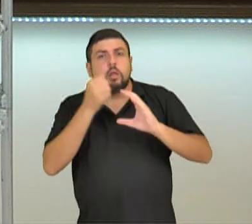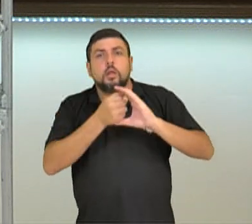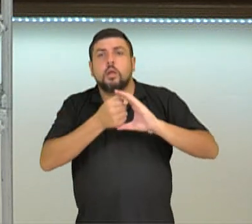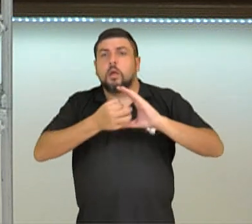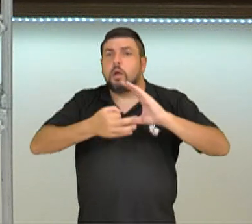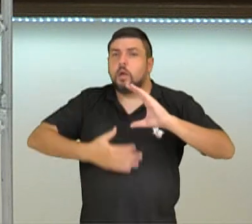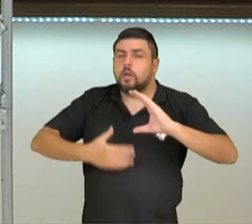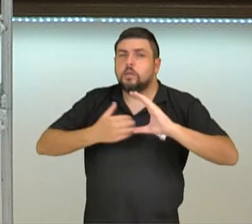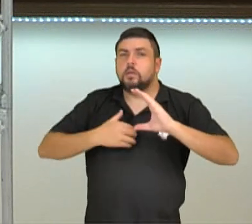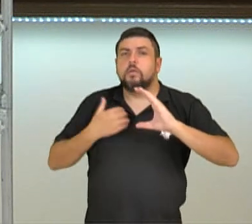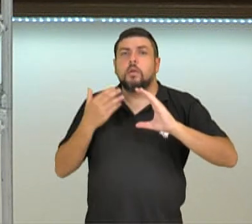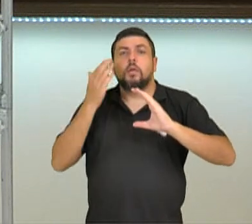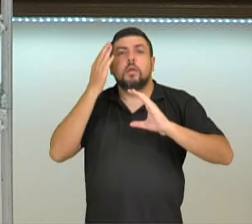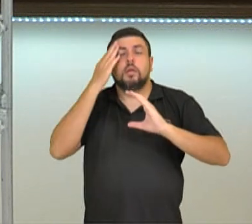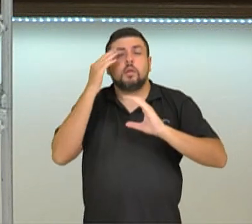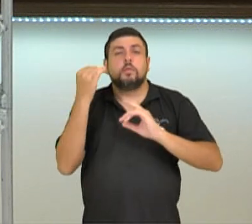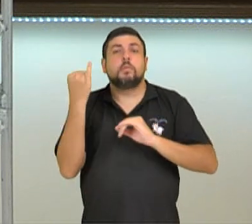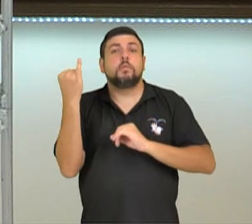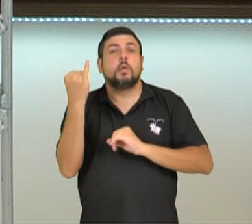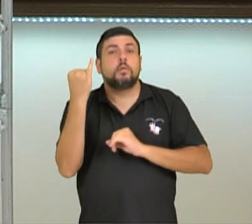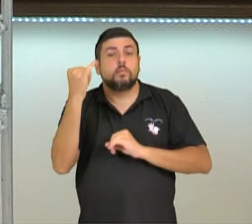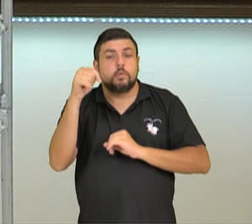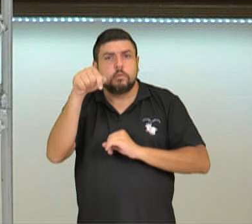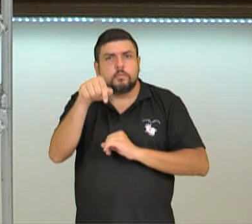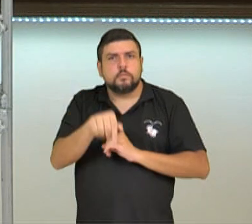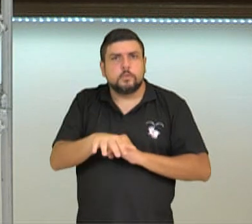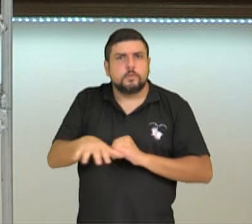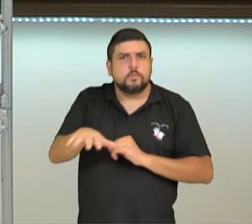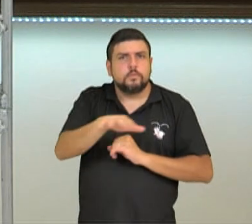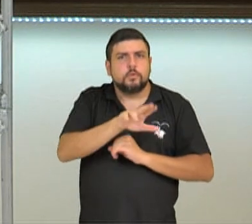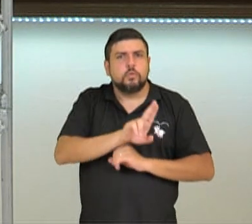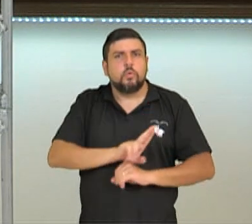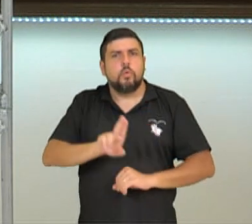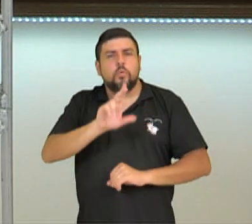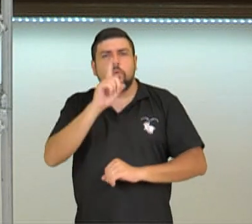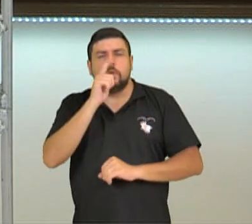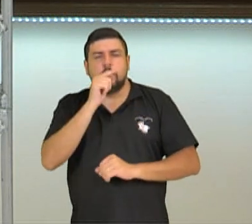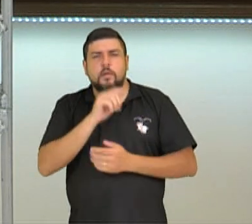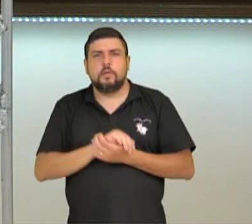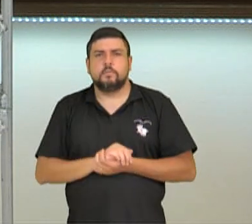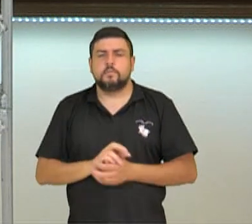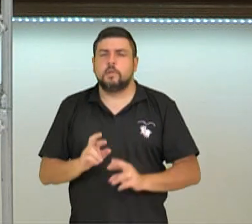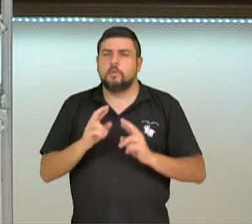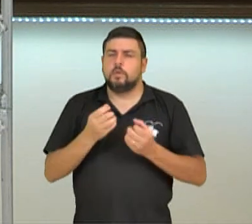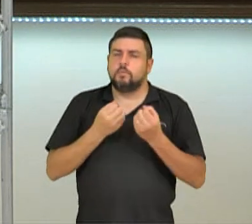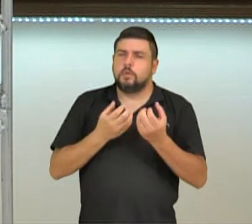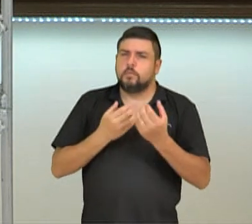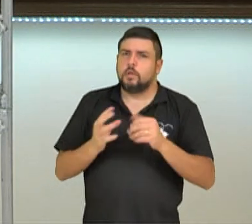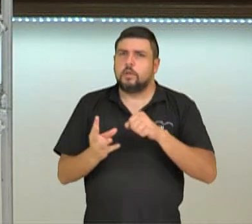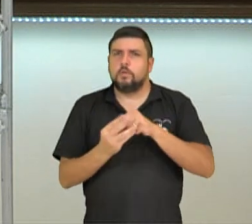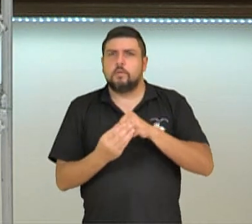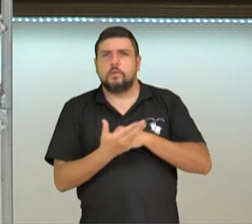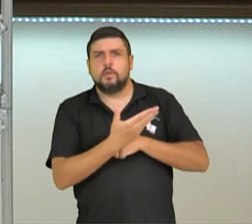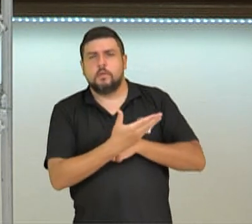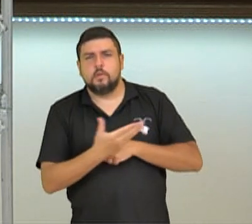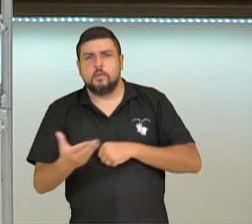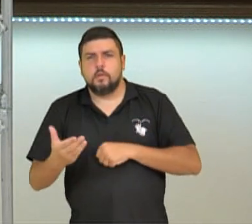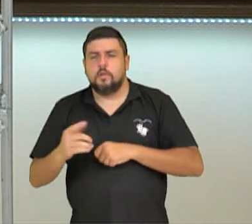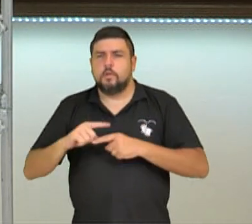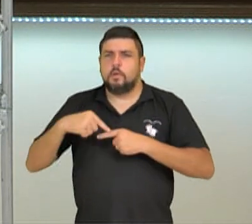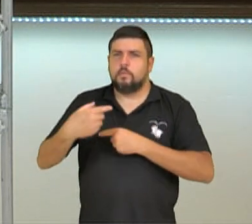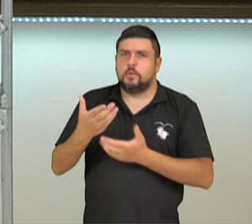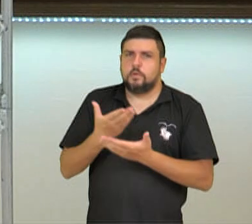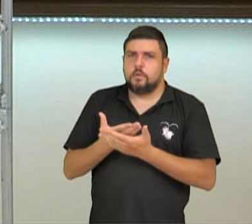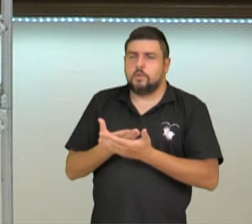e saber da importância delas para a disponibilidade do recurso água. Espero ter contribuído na aula de hoje com vocês. Voltamos